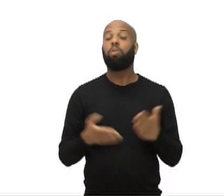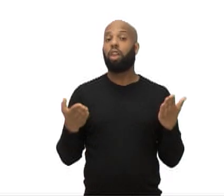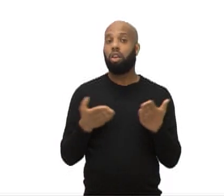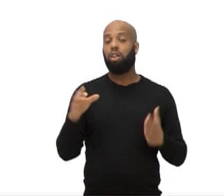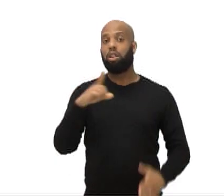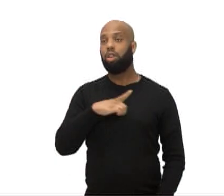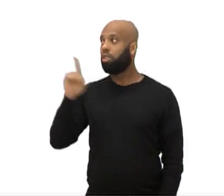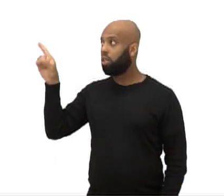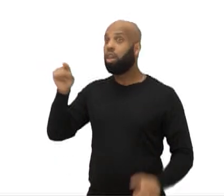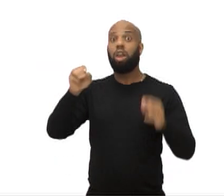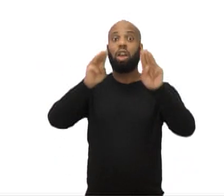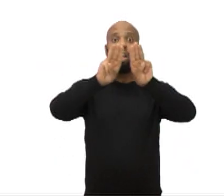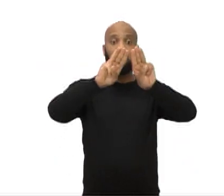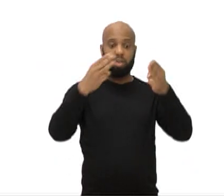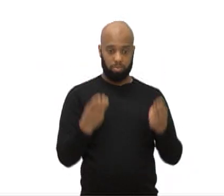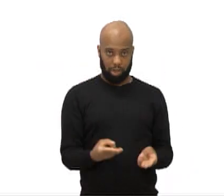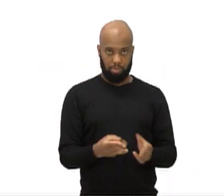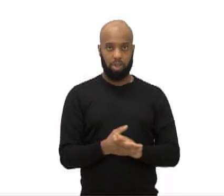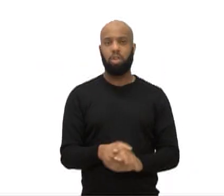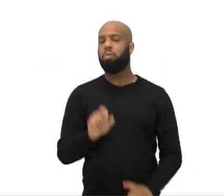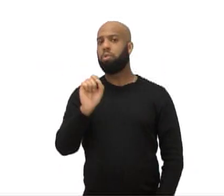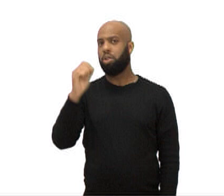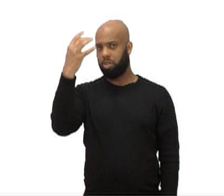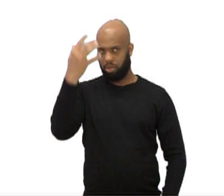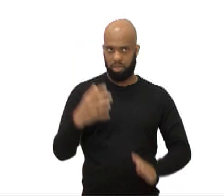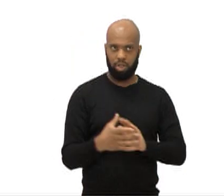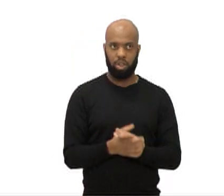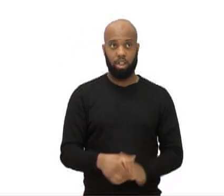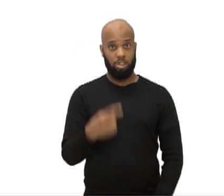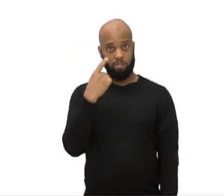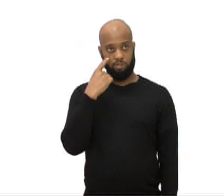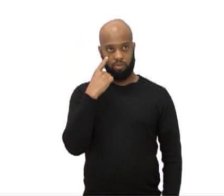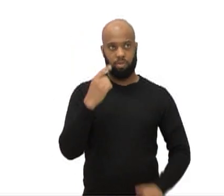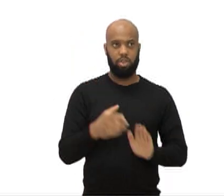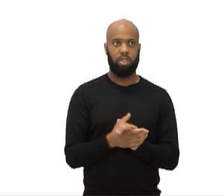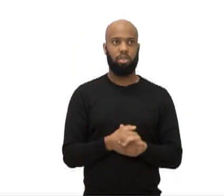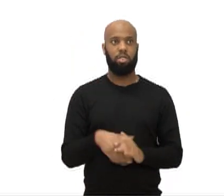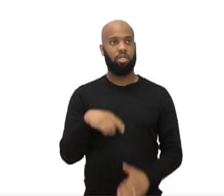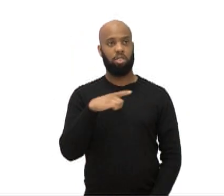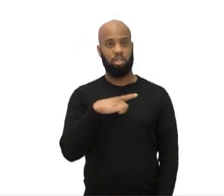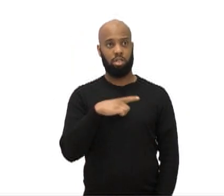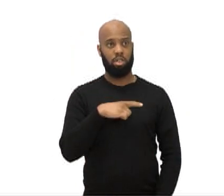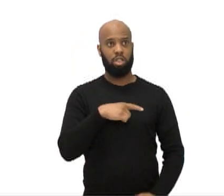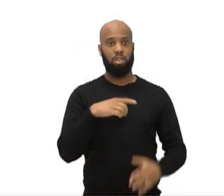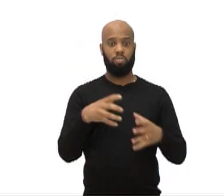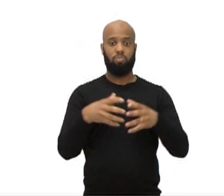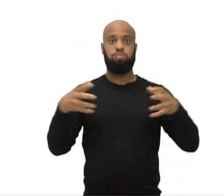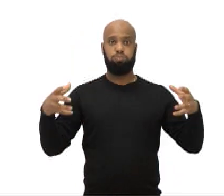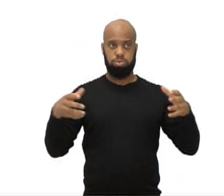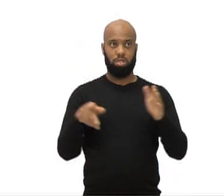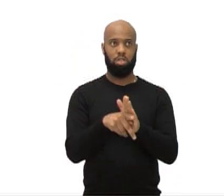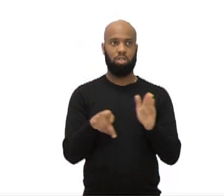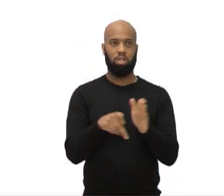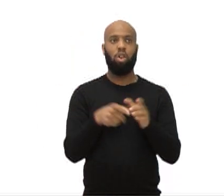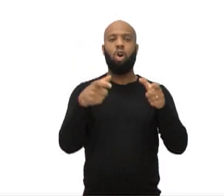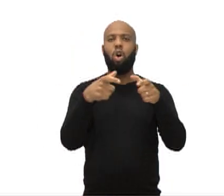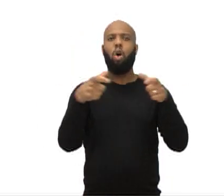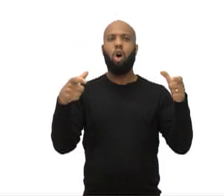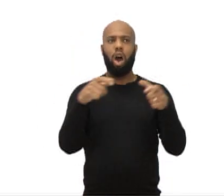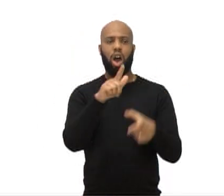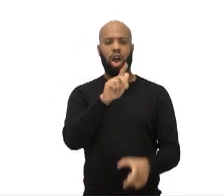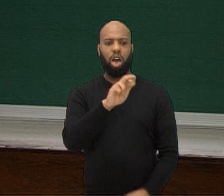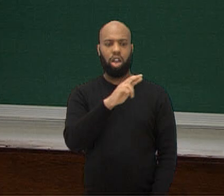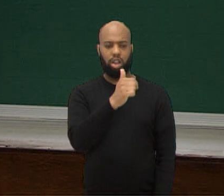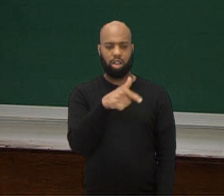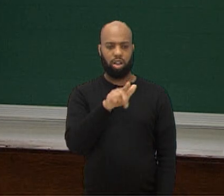Agora nós temos um mapa e o que acontece? Vamos ver aqui, ó, o tamanho da província do Grão-Pará. Então